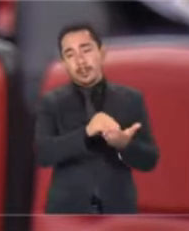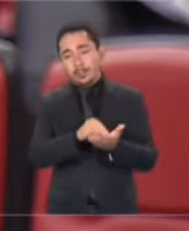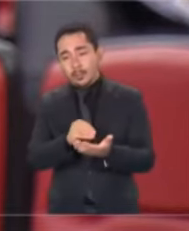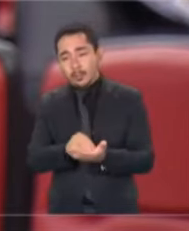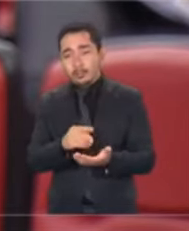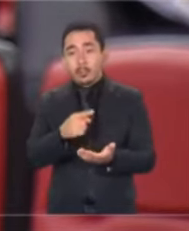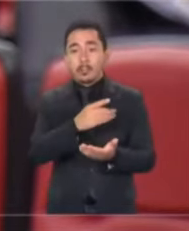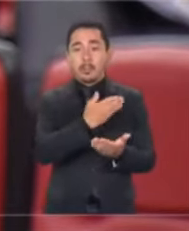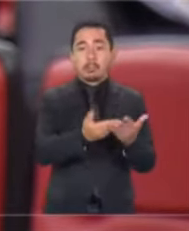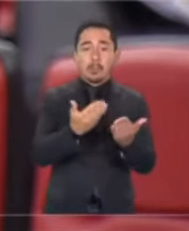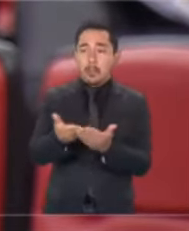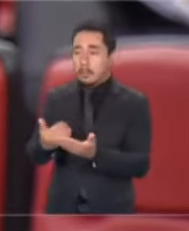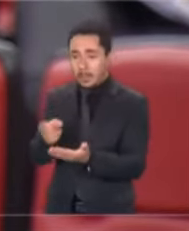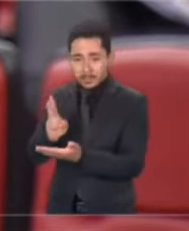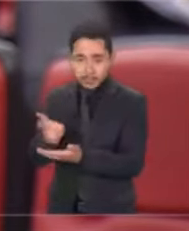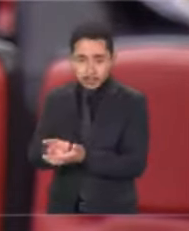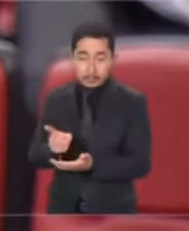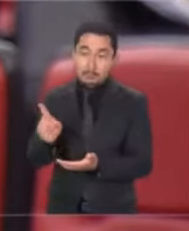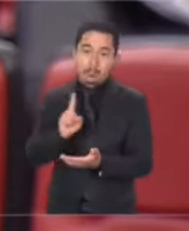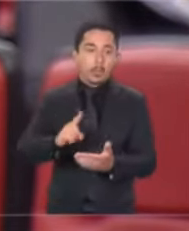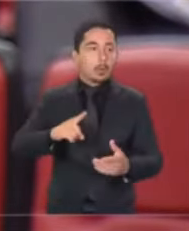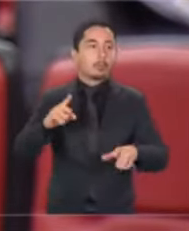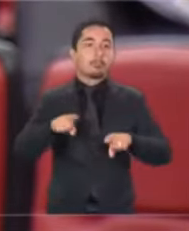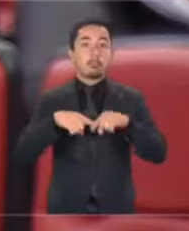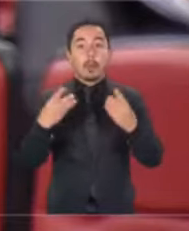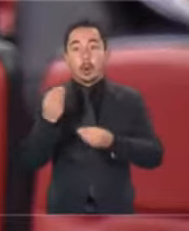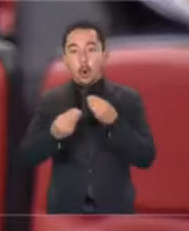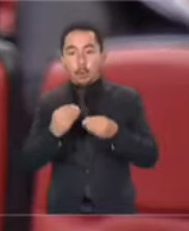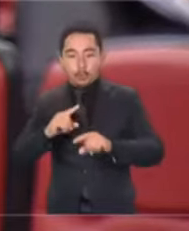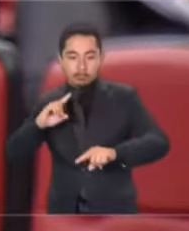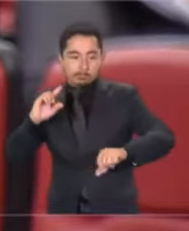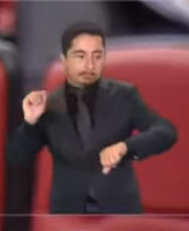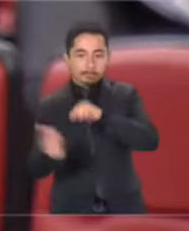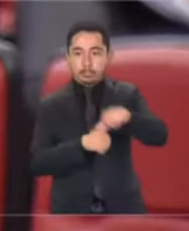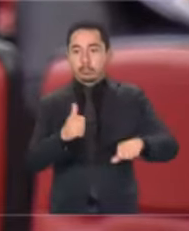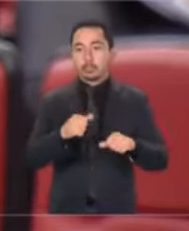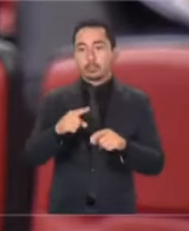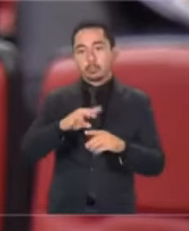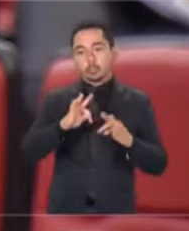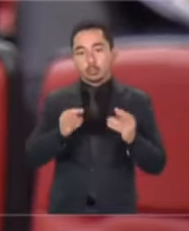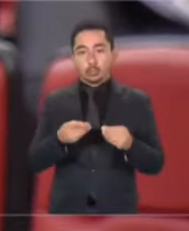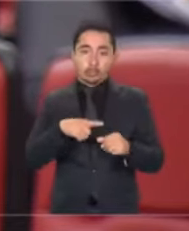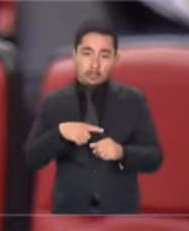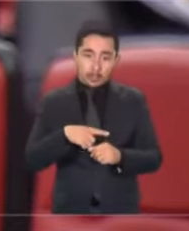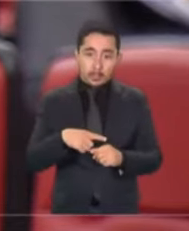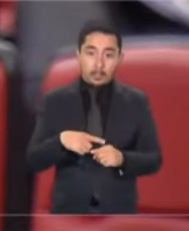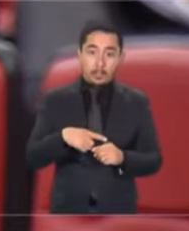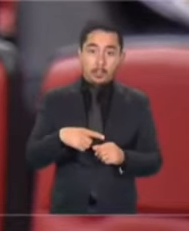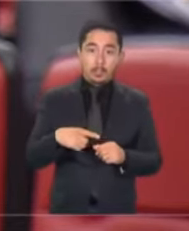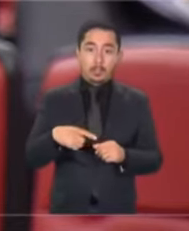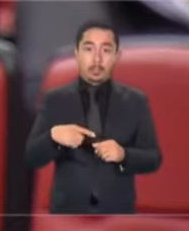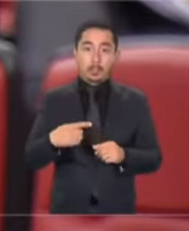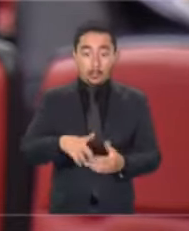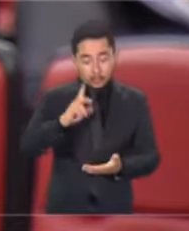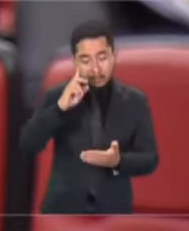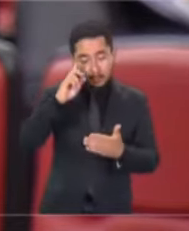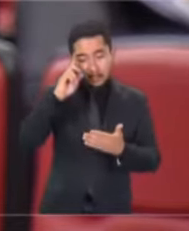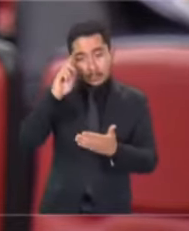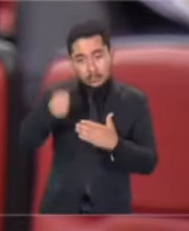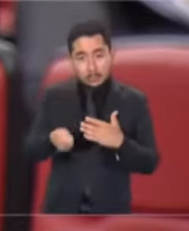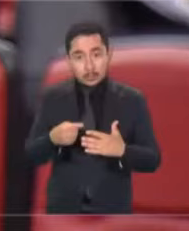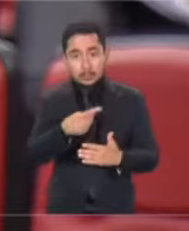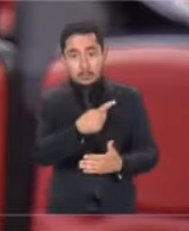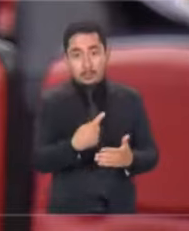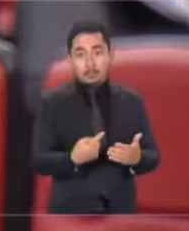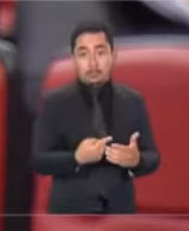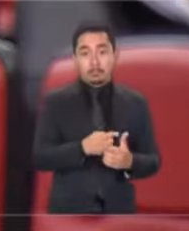temos um panorama processual de reviravoltas. A sentença de primeiro grau foi uma sentença de improcedência dessa AIME, e não obstante